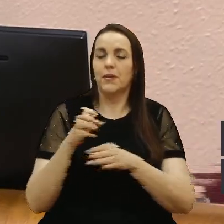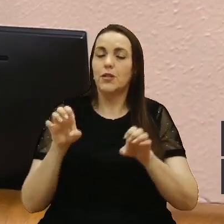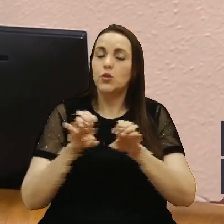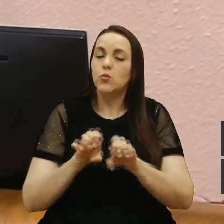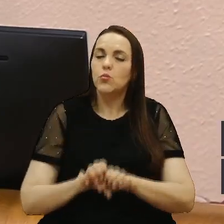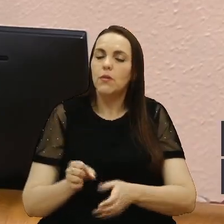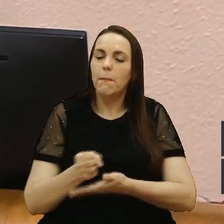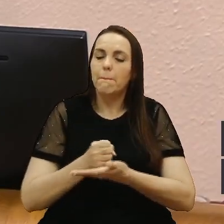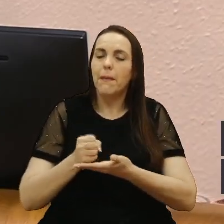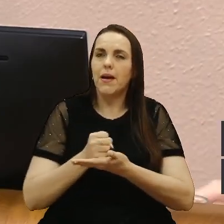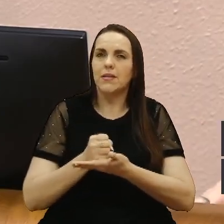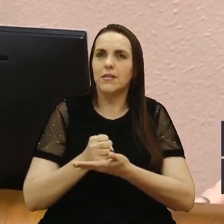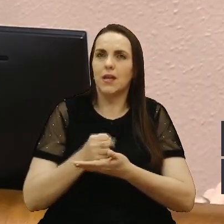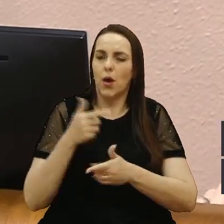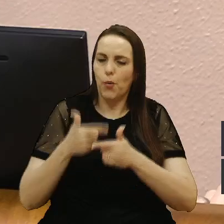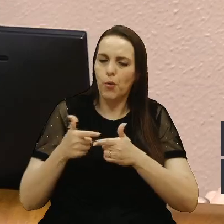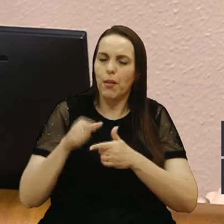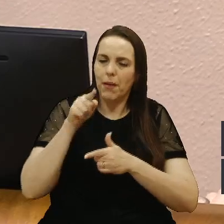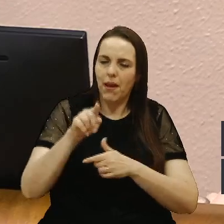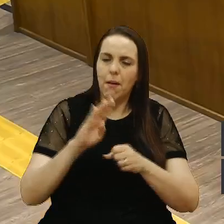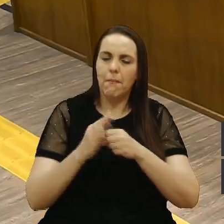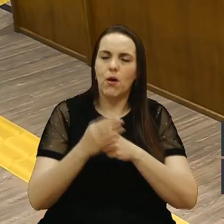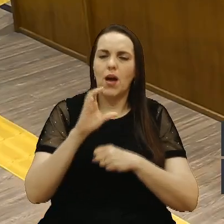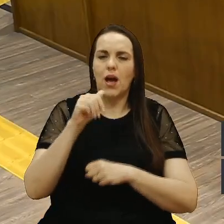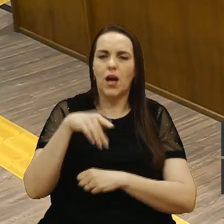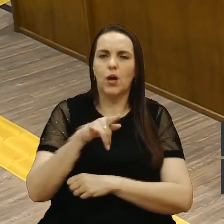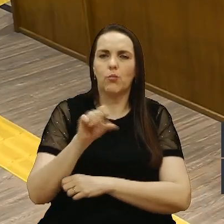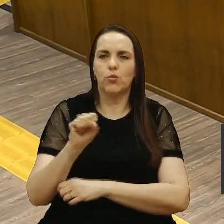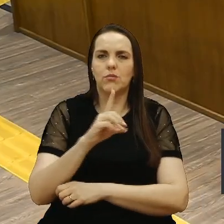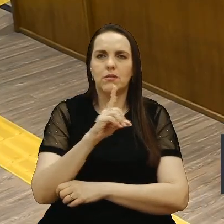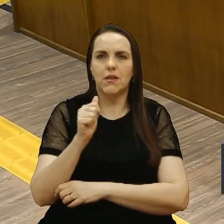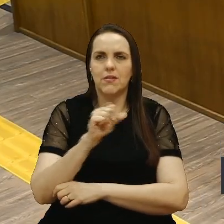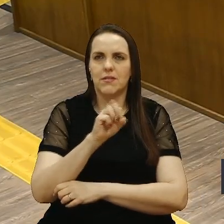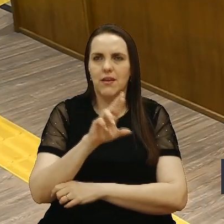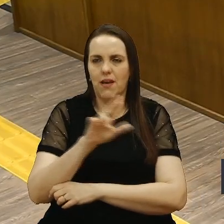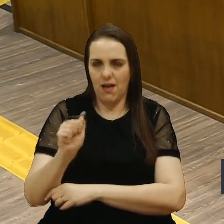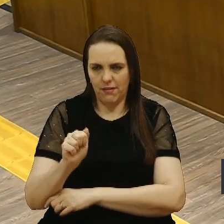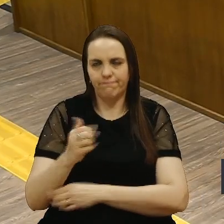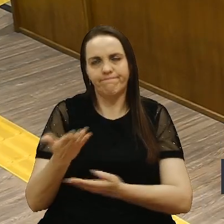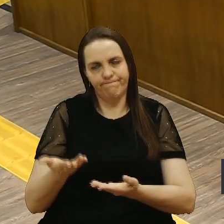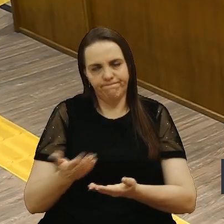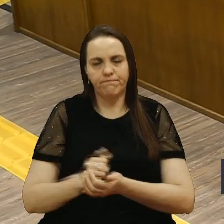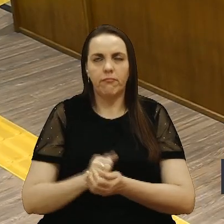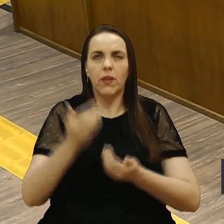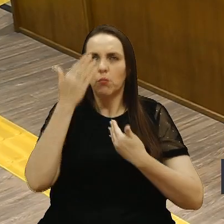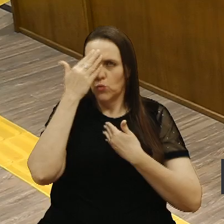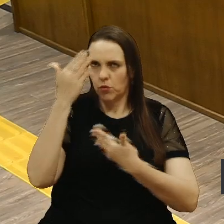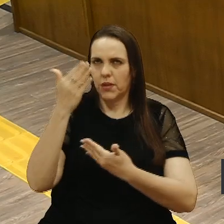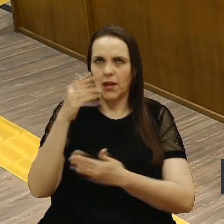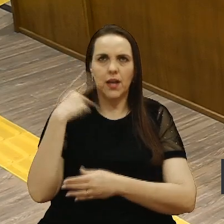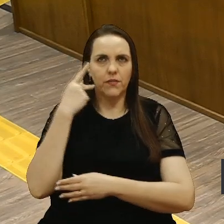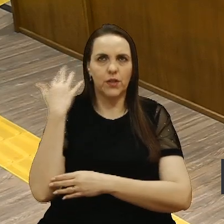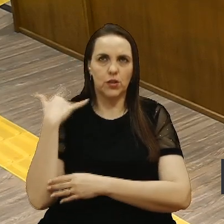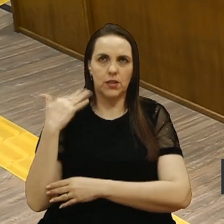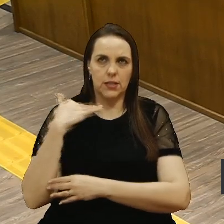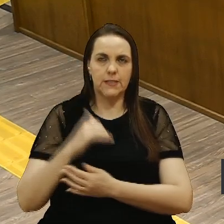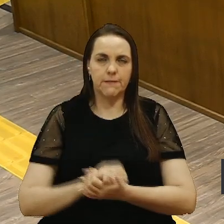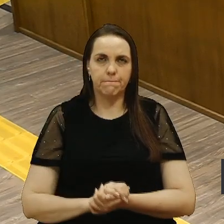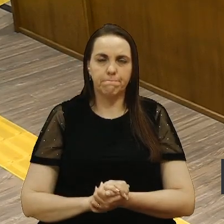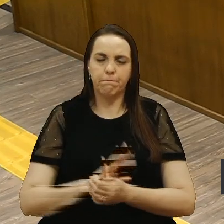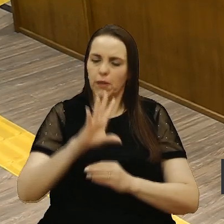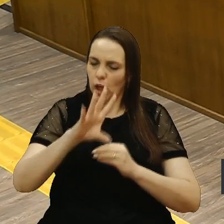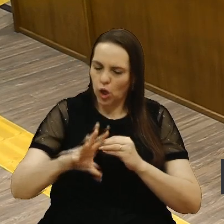porque hoje é um problema que assola o Campos da Serra. Obrigada pela parte. Muito obrigada, vereadora Andressa. Eu acho que isso, de fato, complementa toda